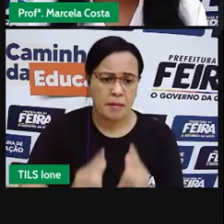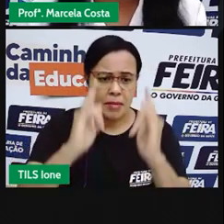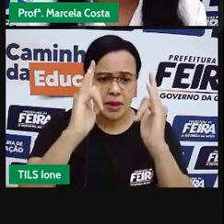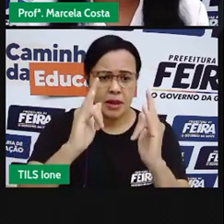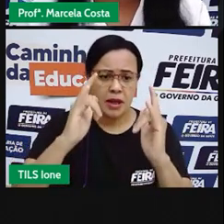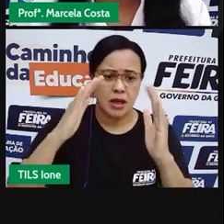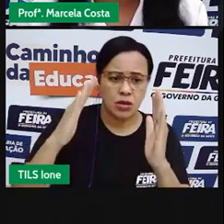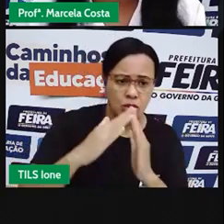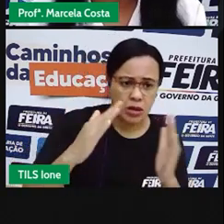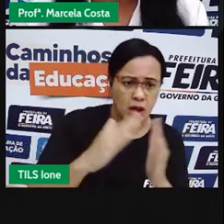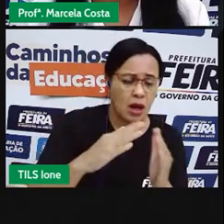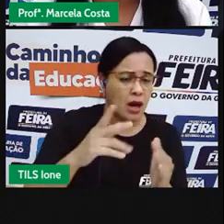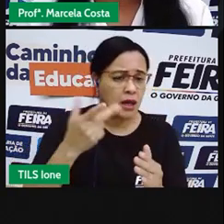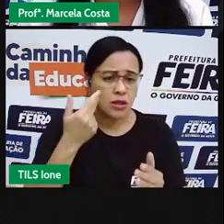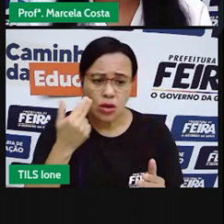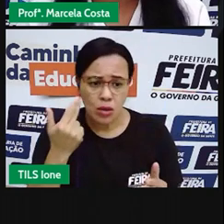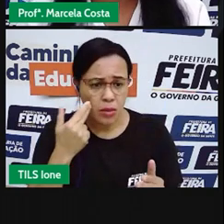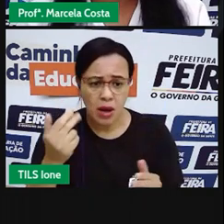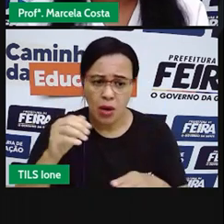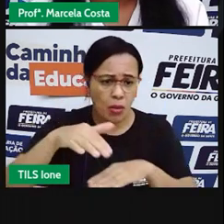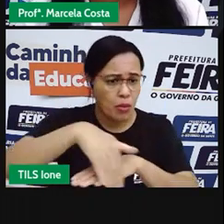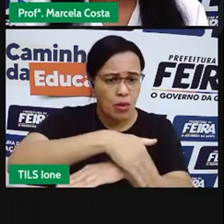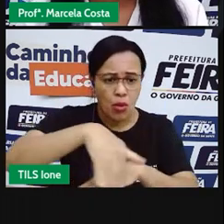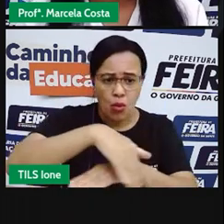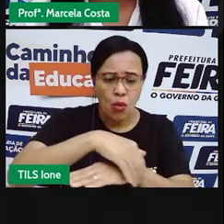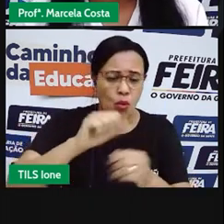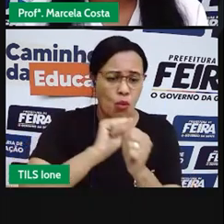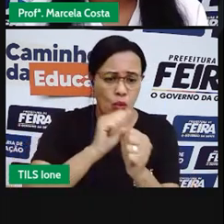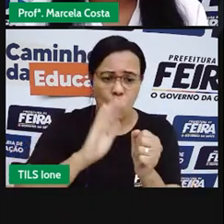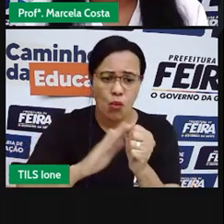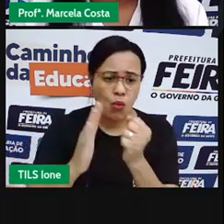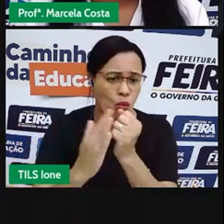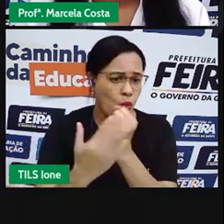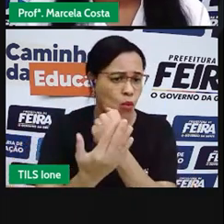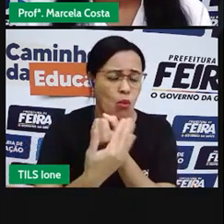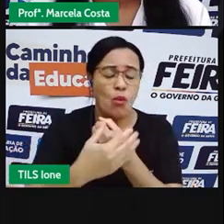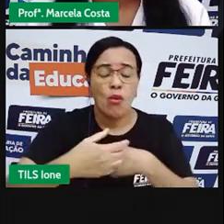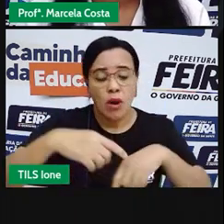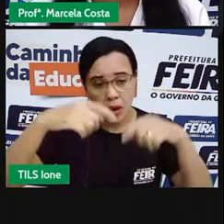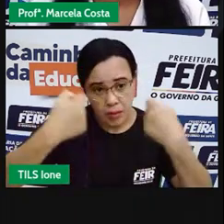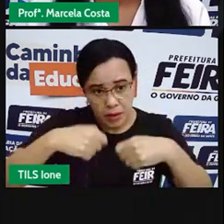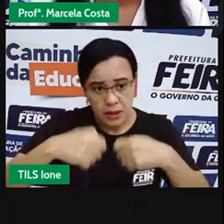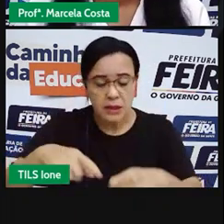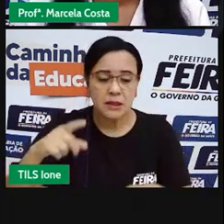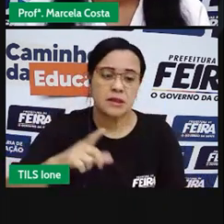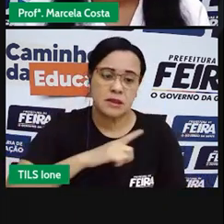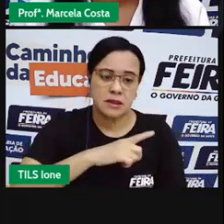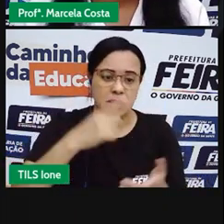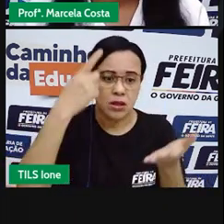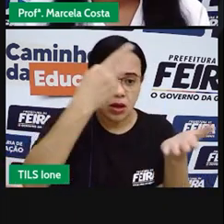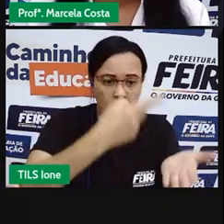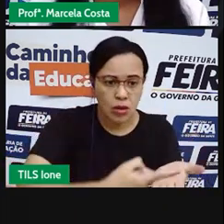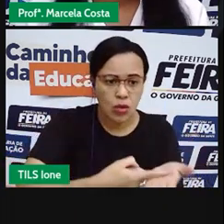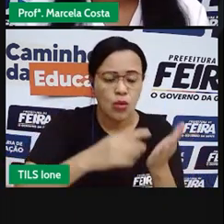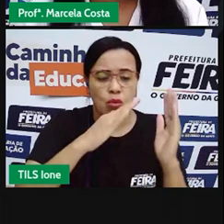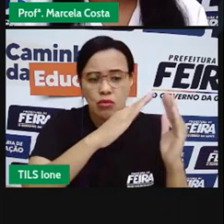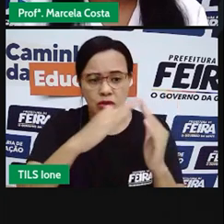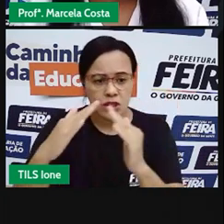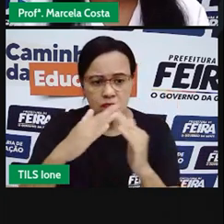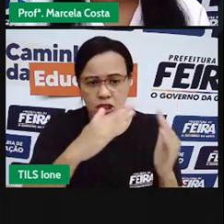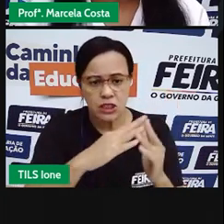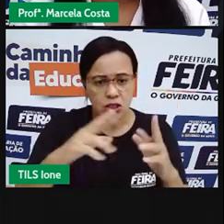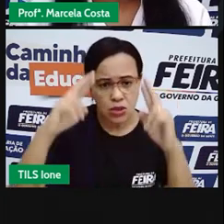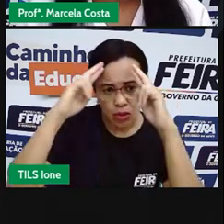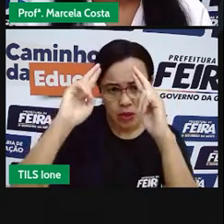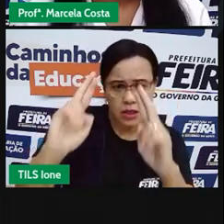até em casa, que estão ali no bairro mesmo, que é um acordo entre os vizinhos para que se